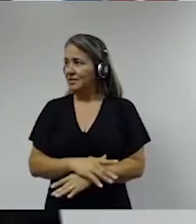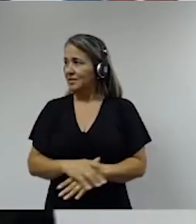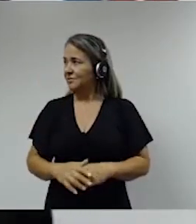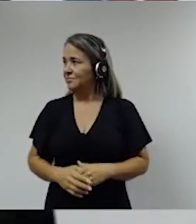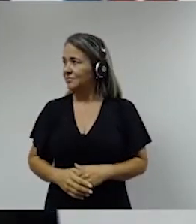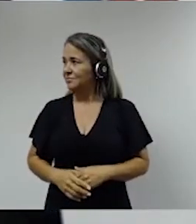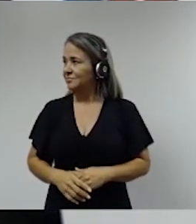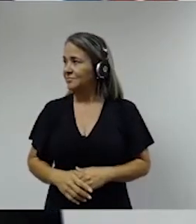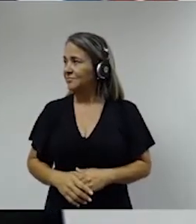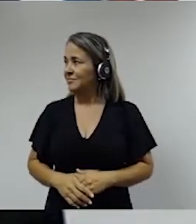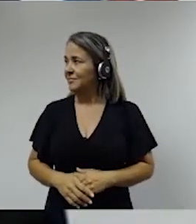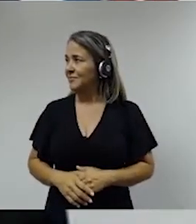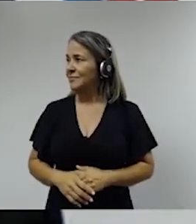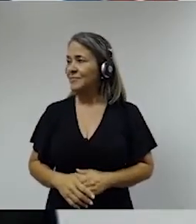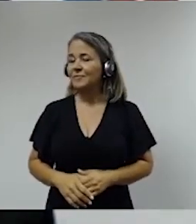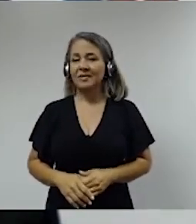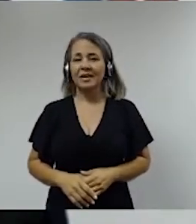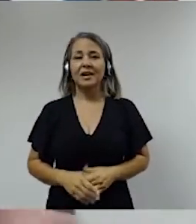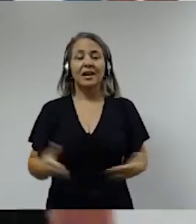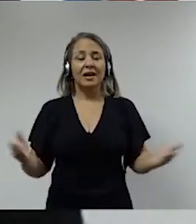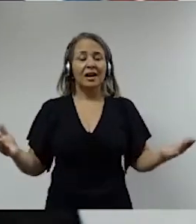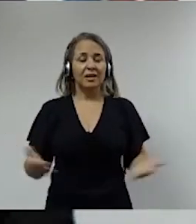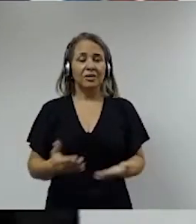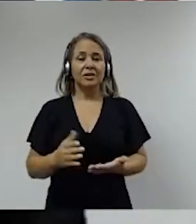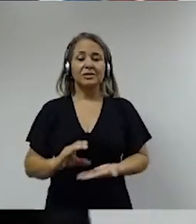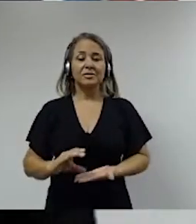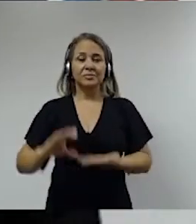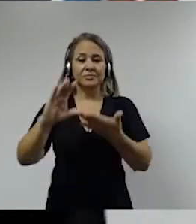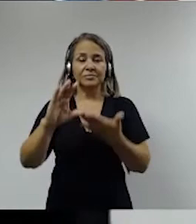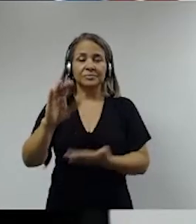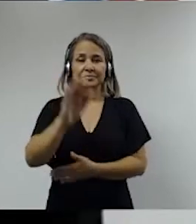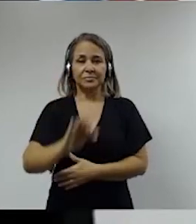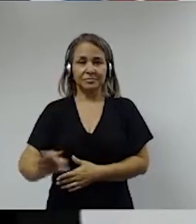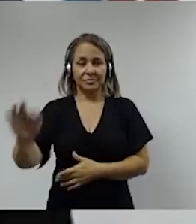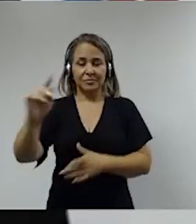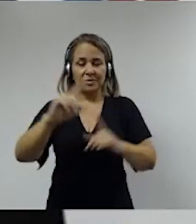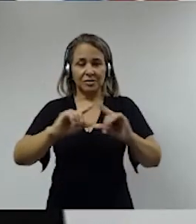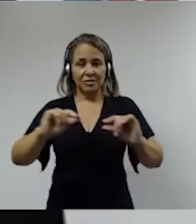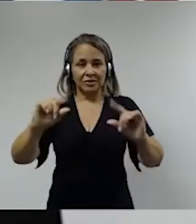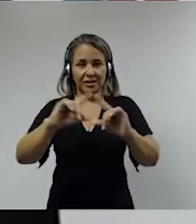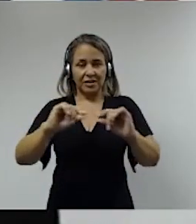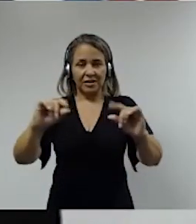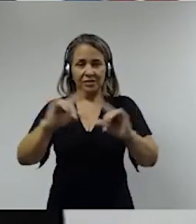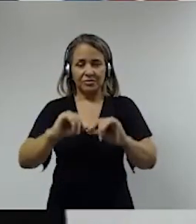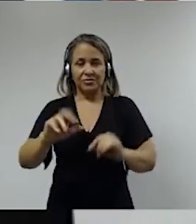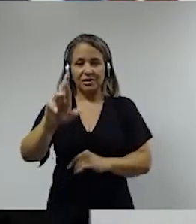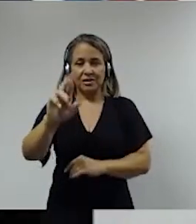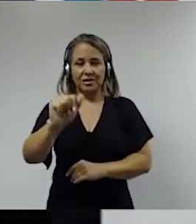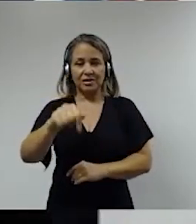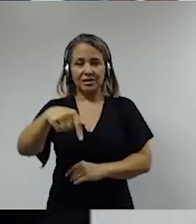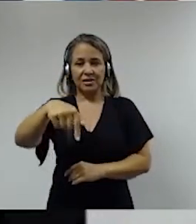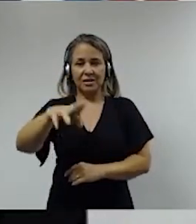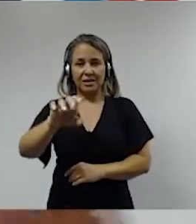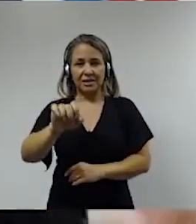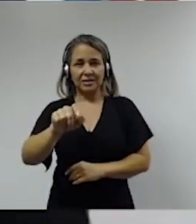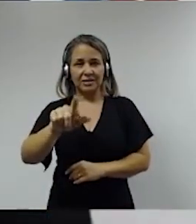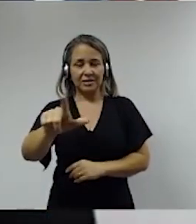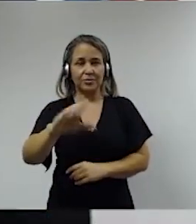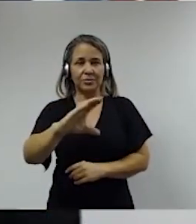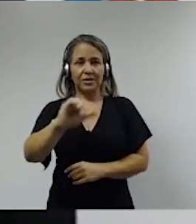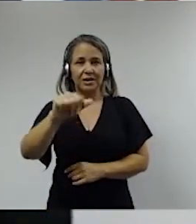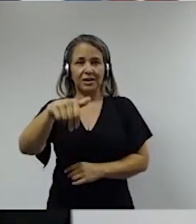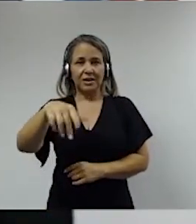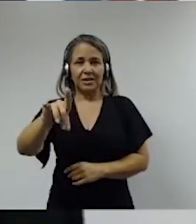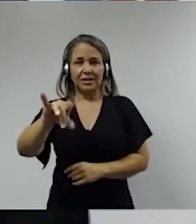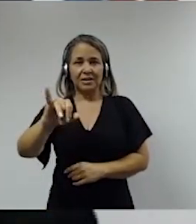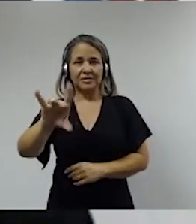agora à queridíssima conselheira federal pela seccional do Distrito Federal, doutora Raquel Cândido, a quem